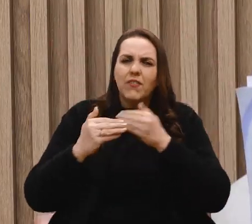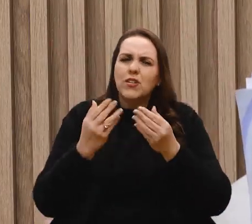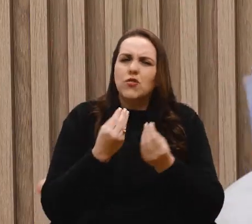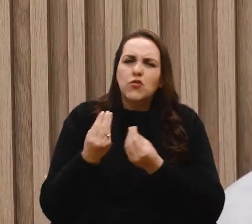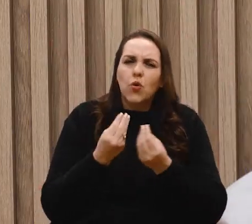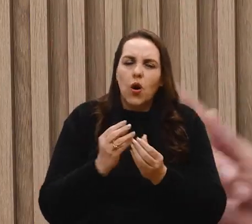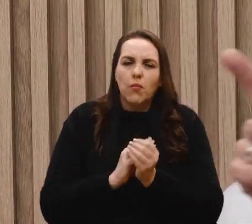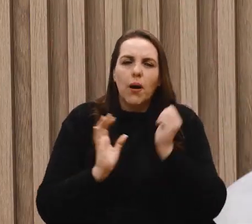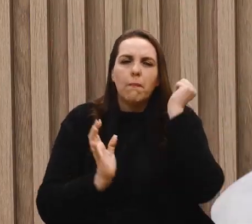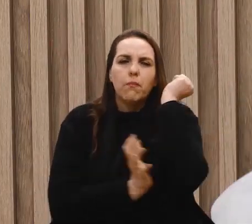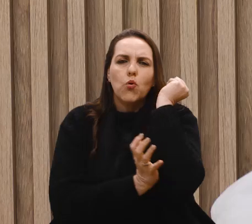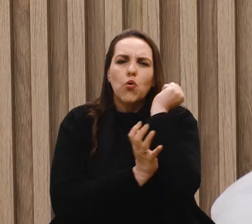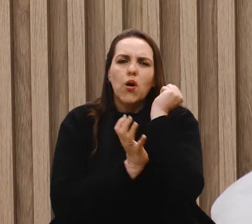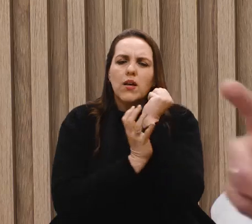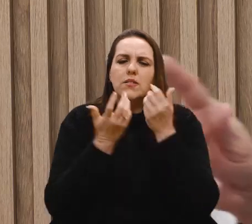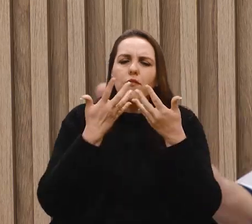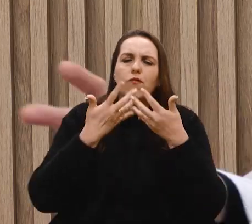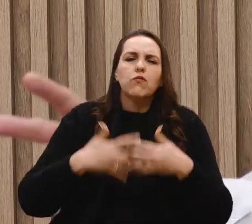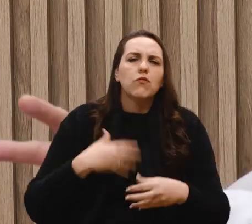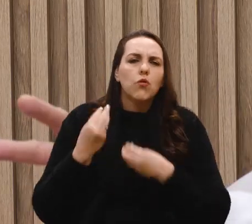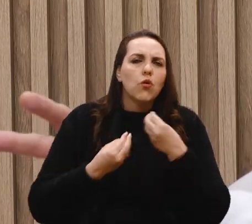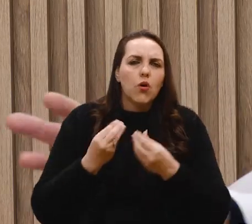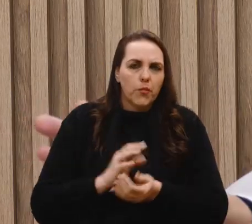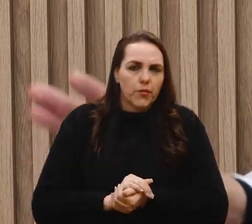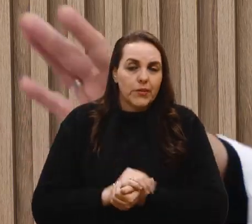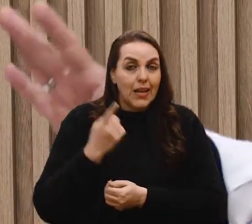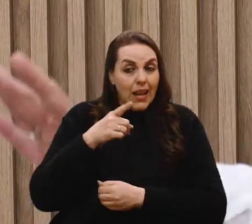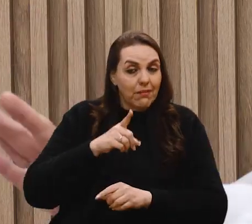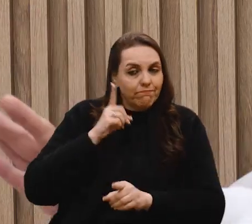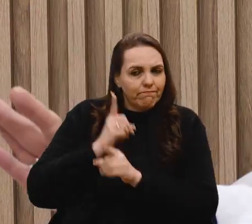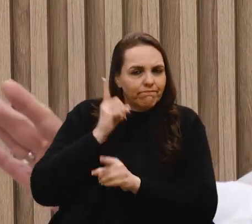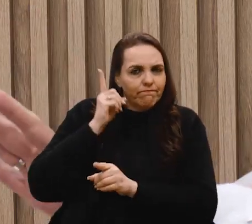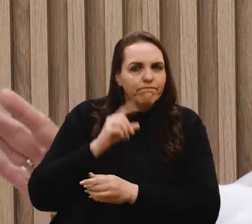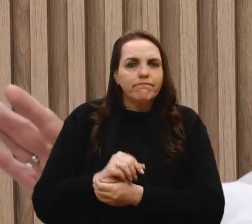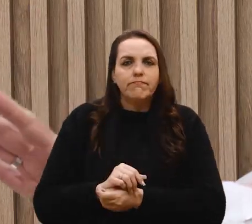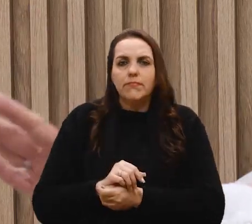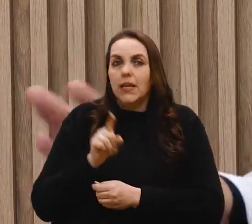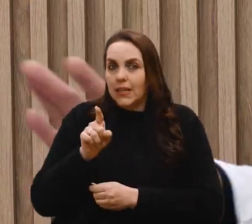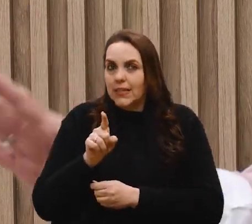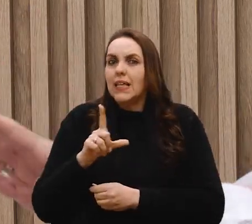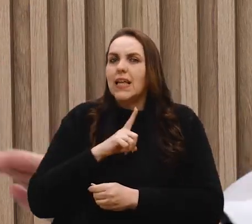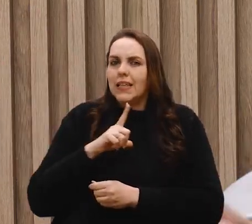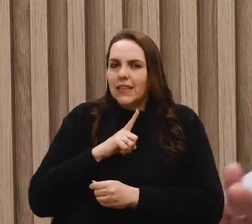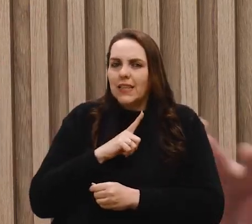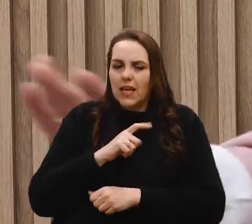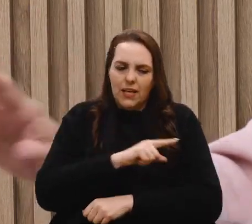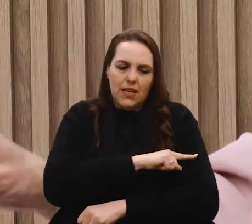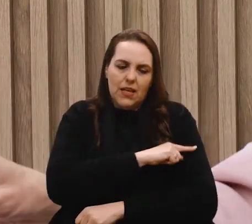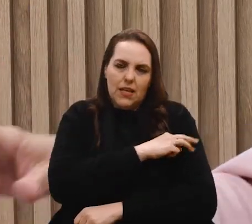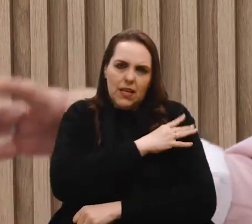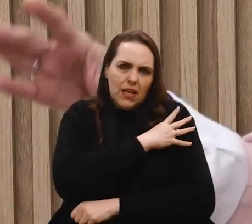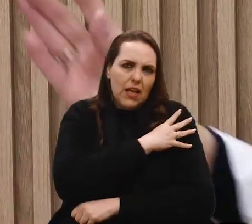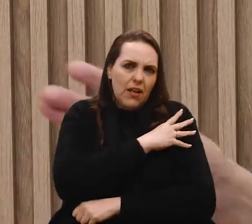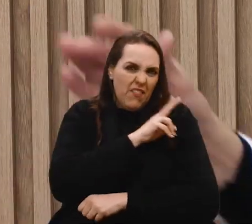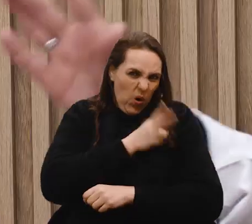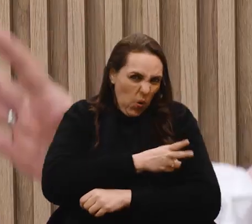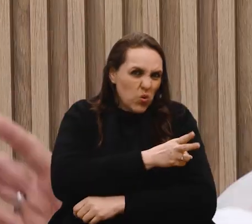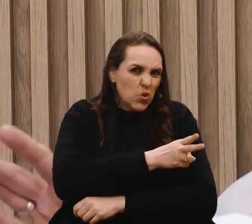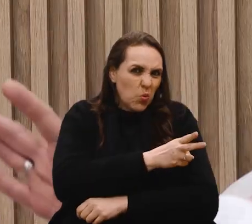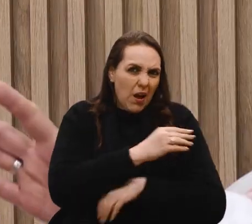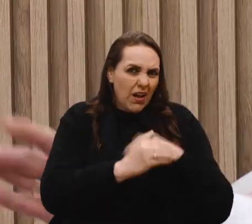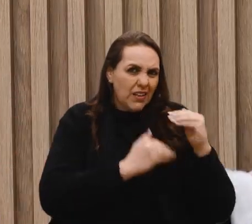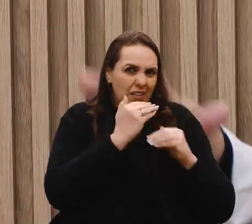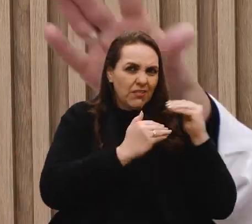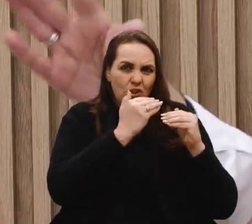essa burocracia, assim? Porque lá constatou, ele tá na mesma série, permanecer, não vai evoluir, não vai